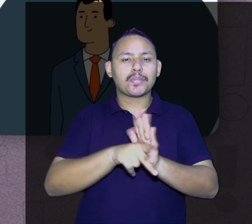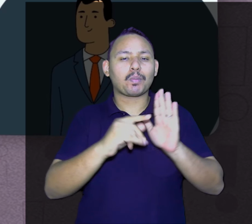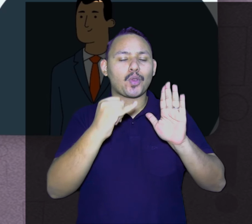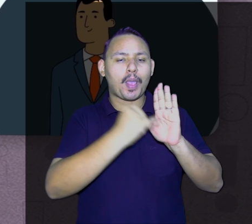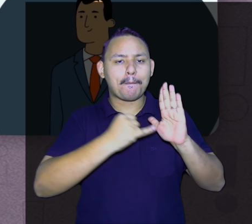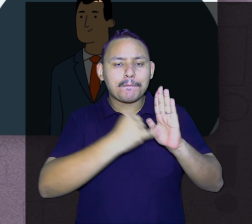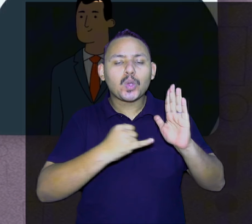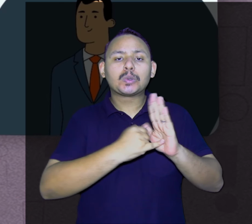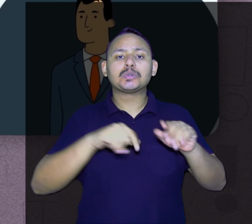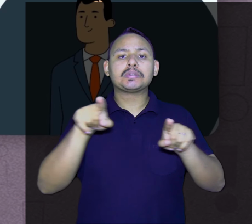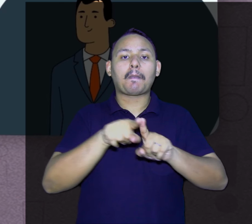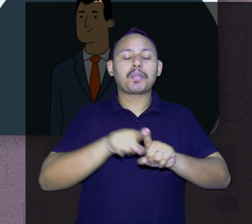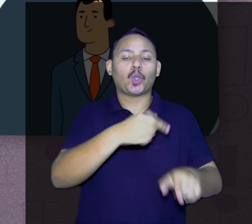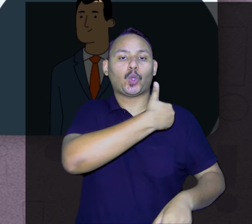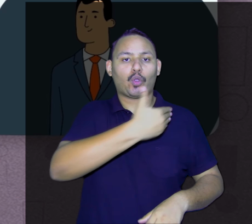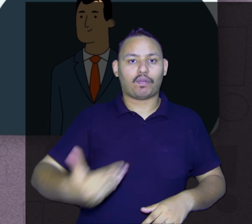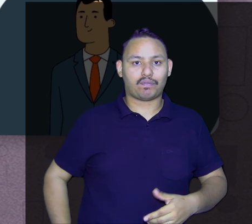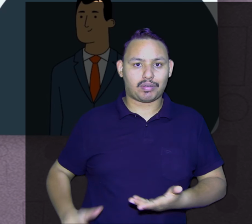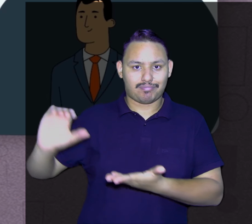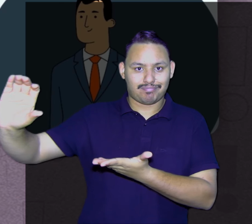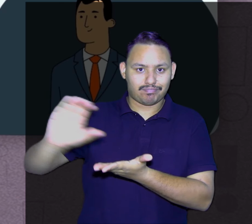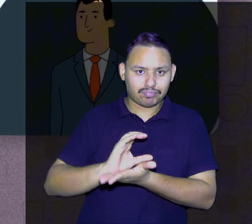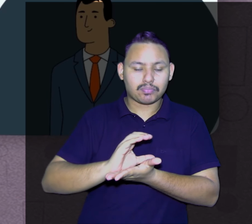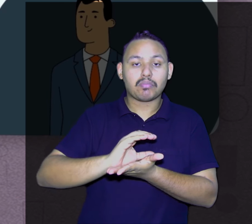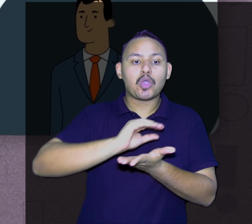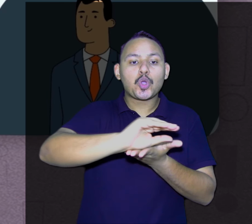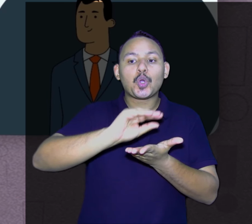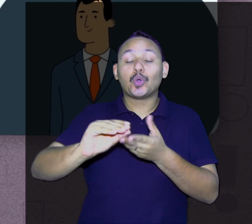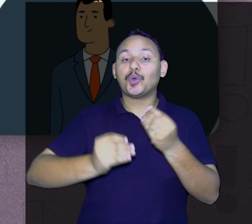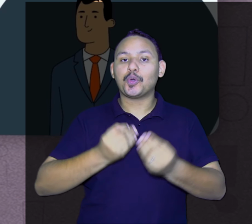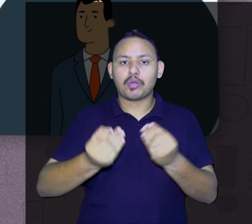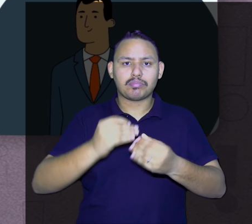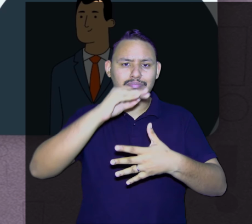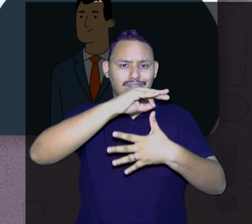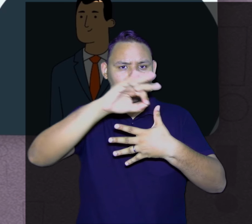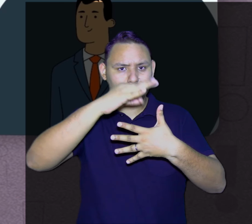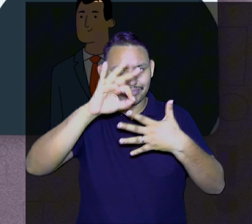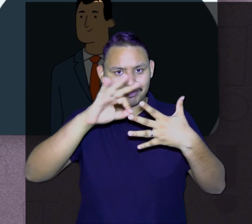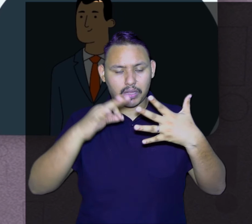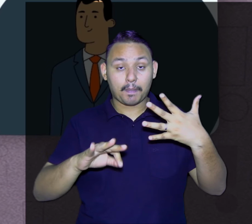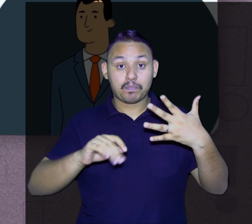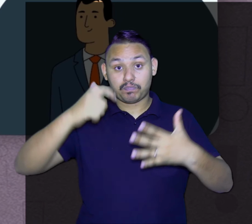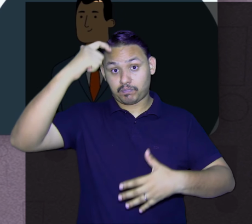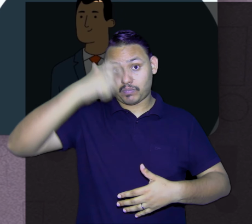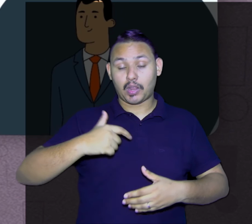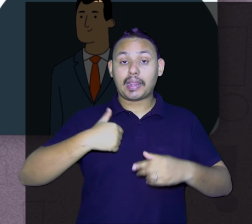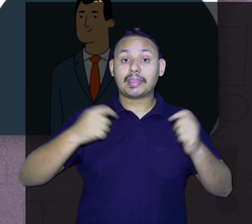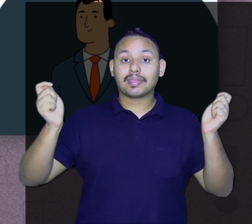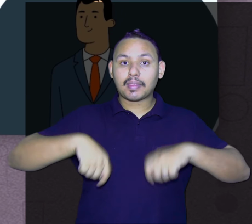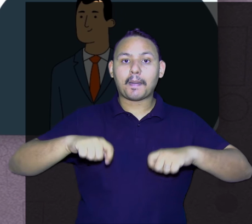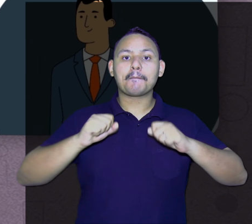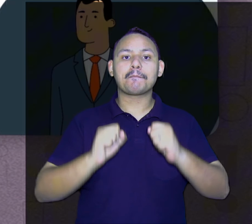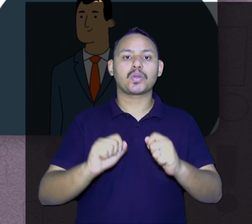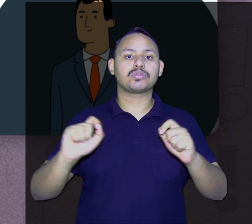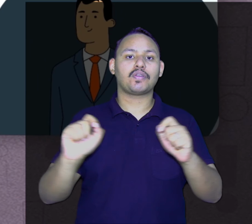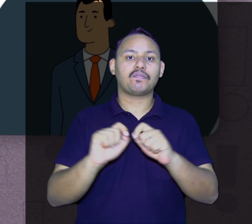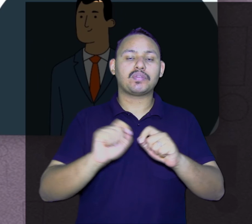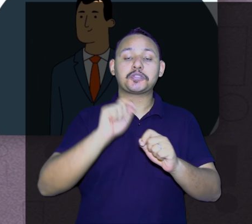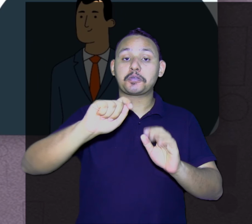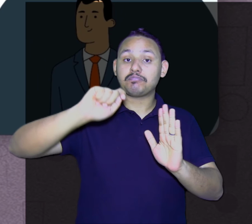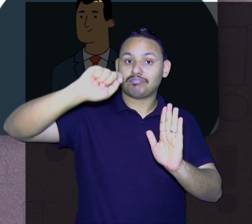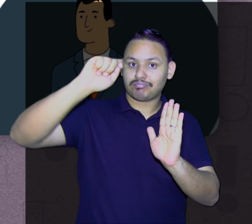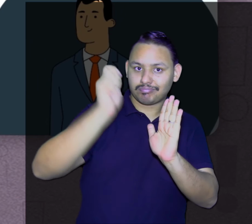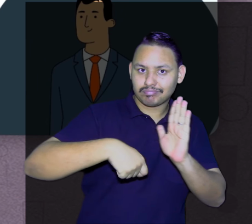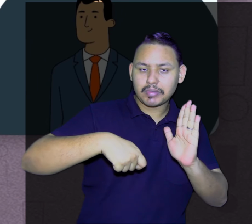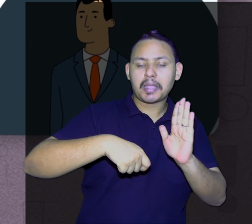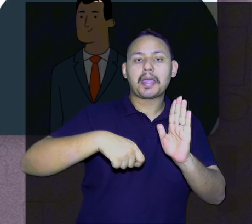de arrecadação de impostos, tributos e de repasses feitos pela União. No exercício das suas funções, ele pode